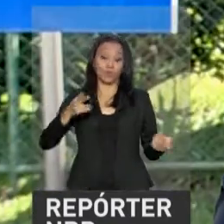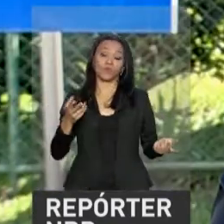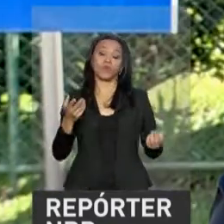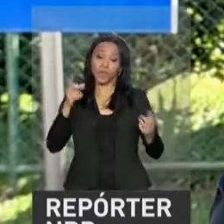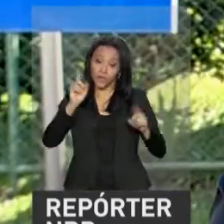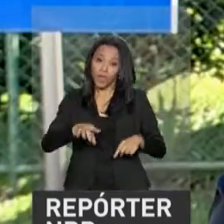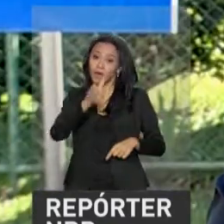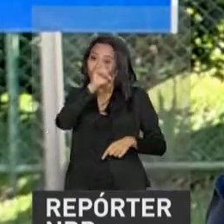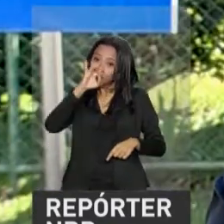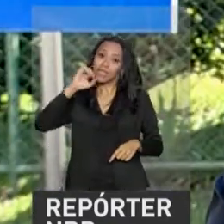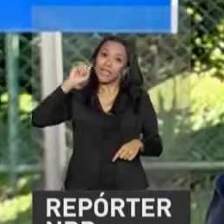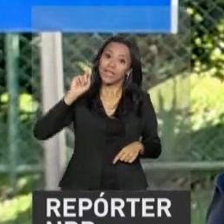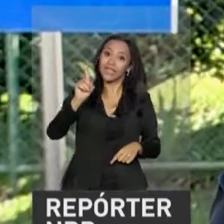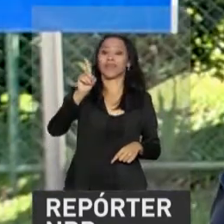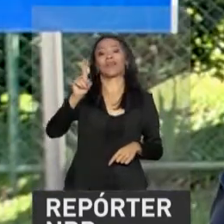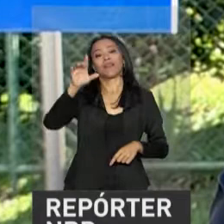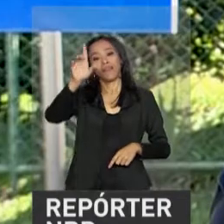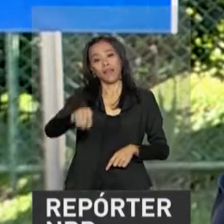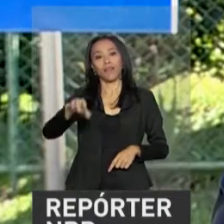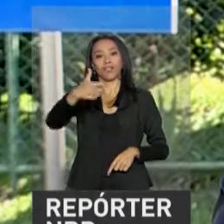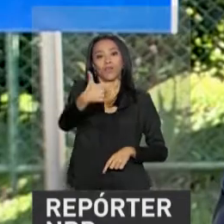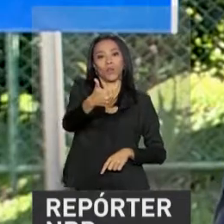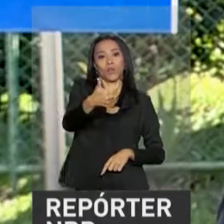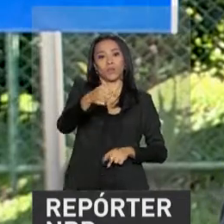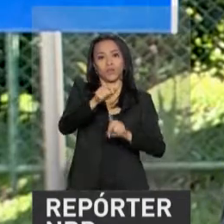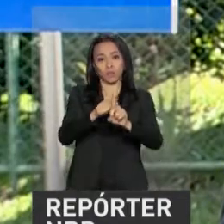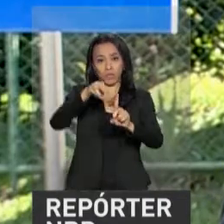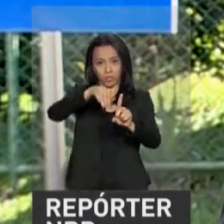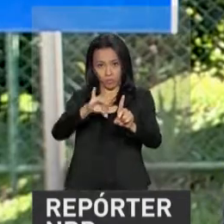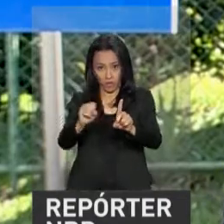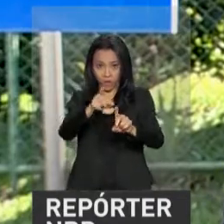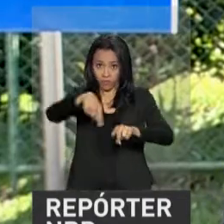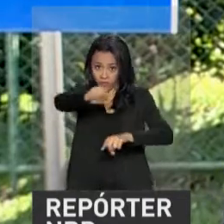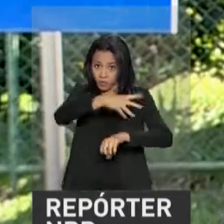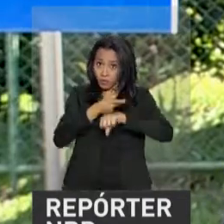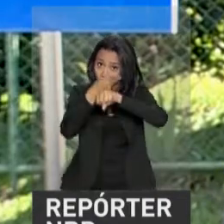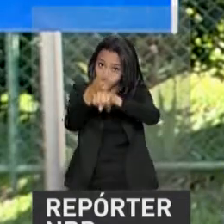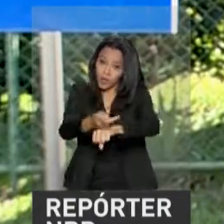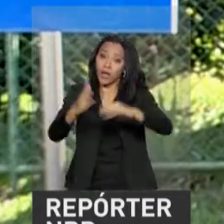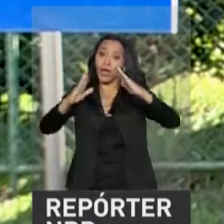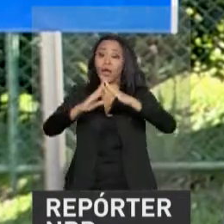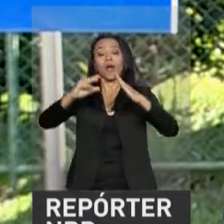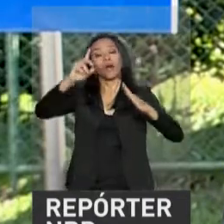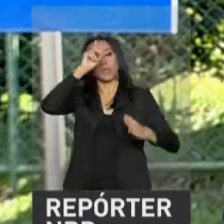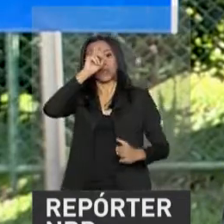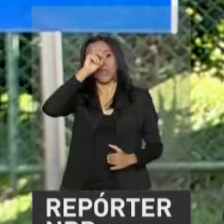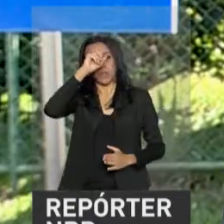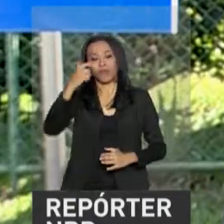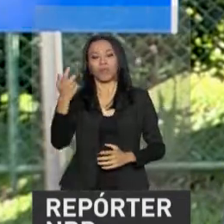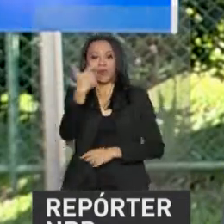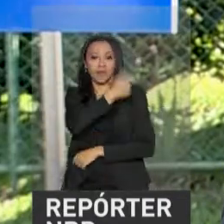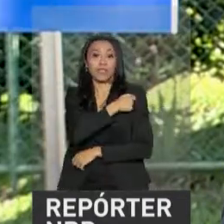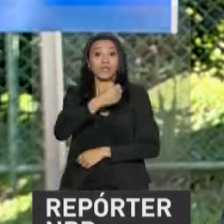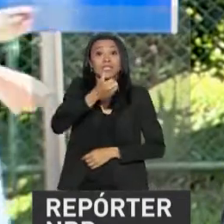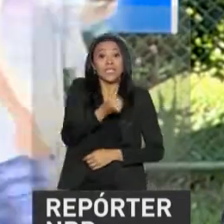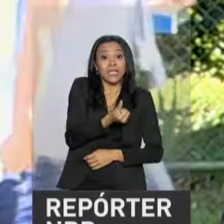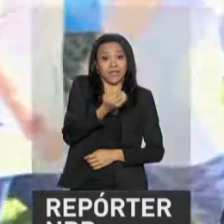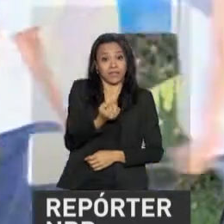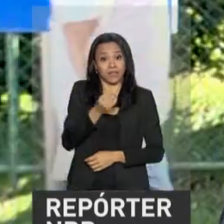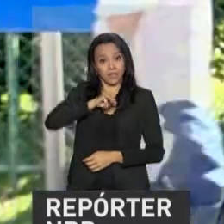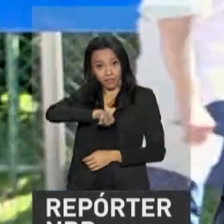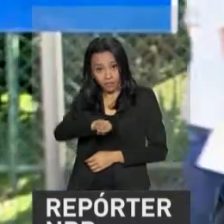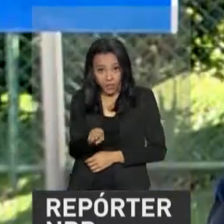dia de que o dia 12 de maio para que as pessoas procurem os postos de saúde e possam se vacinar são 60 milhões de doses que são